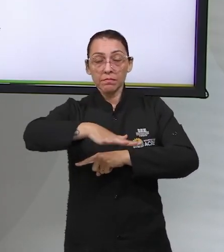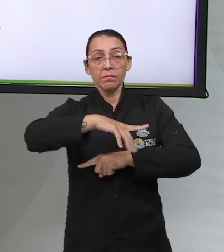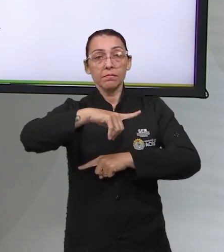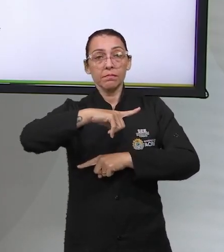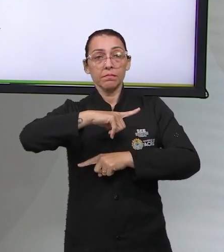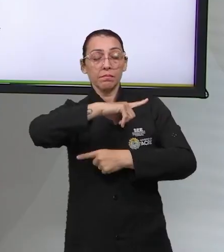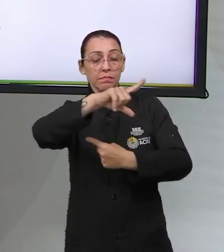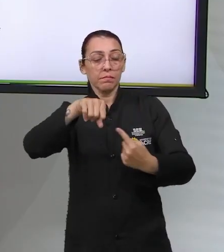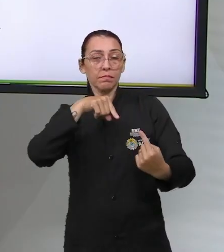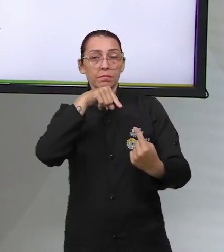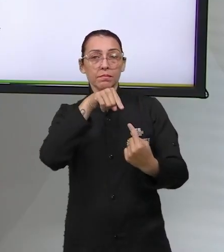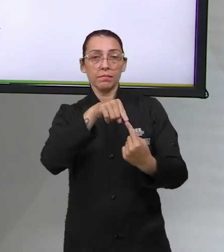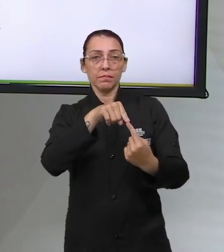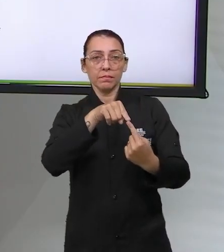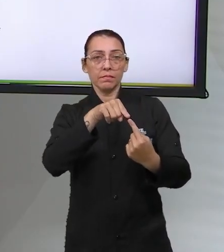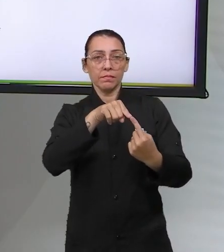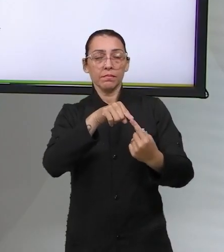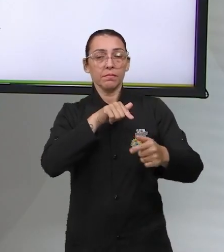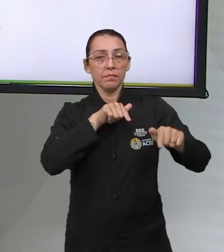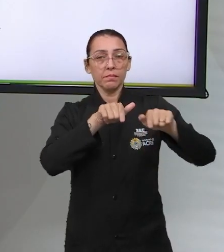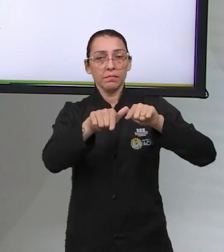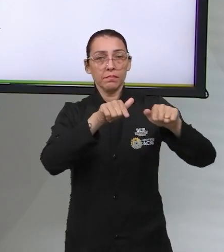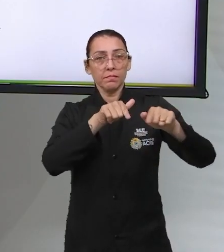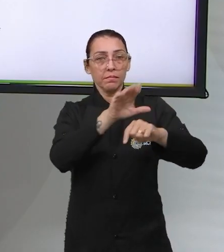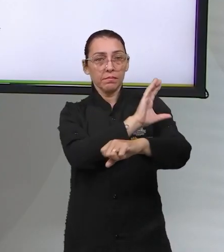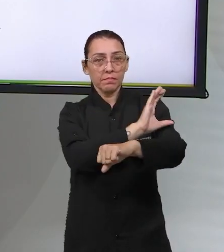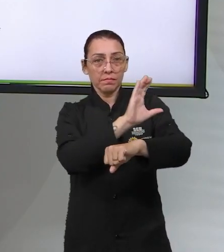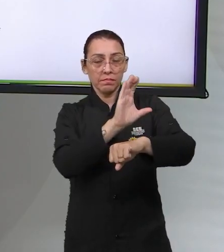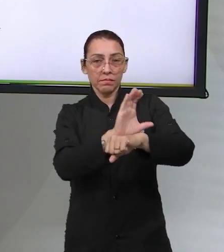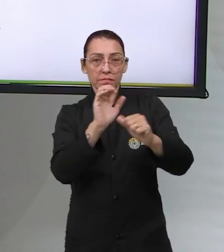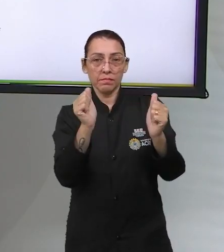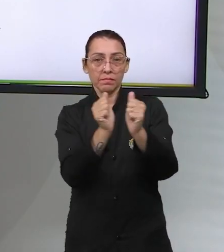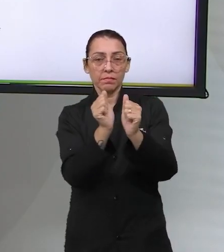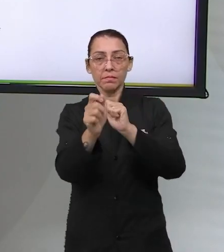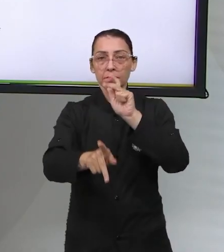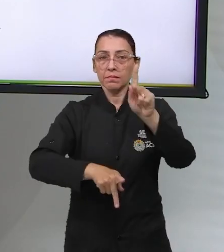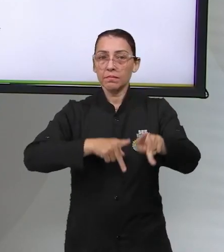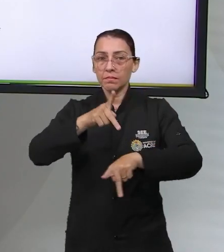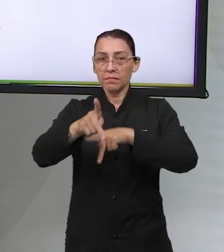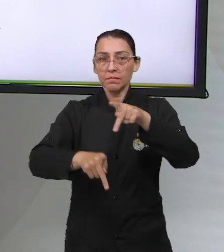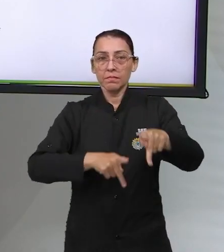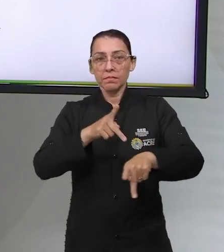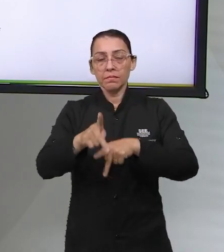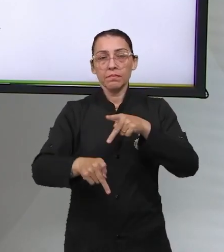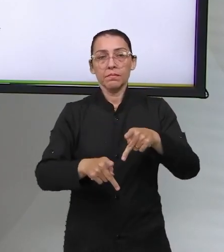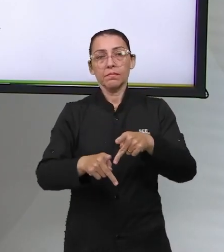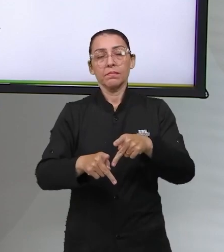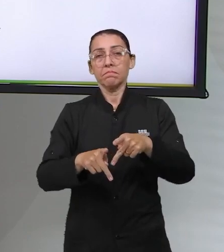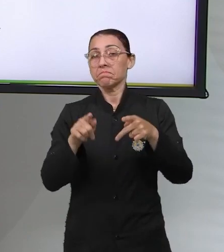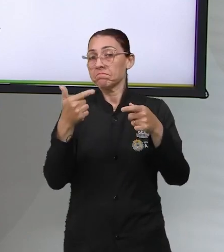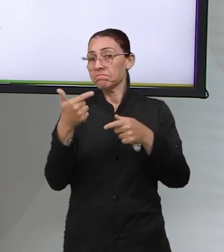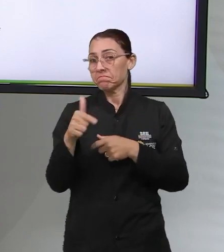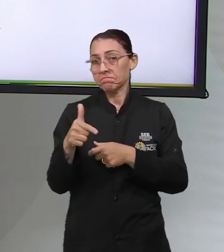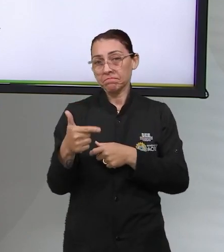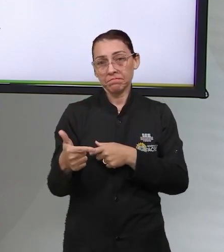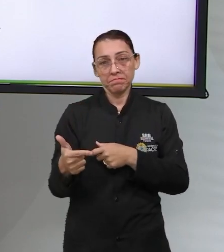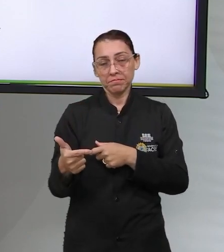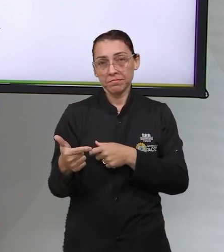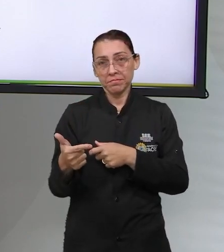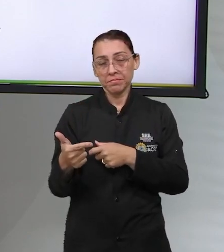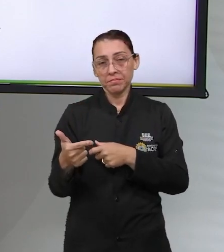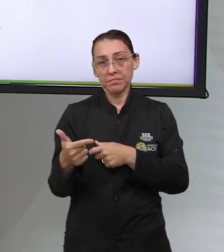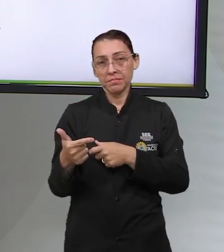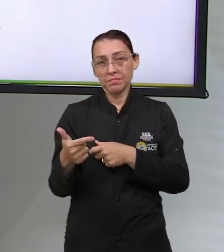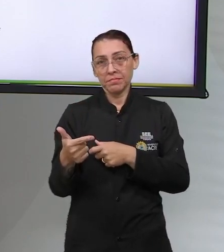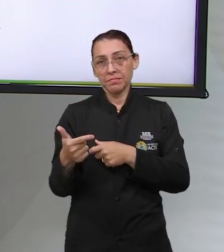como finalidade trabalhar a cultura junto à população, geograficamente, muitas das